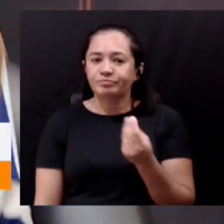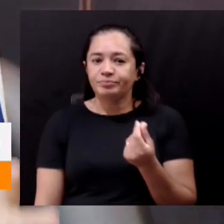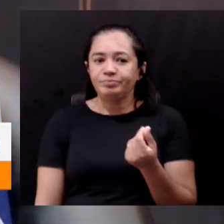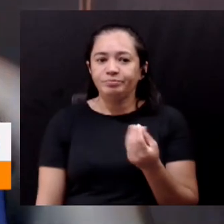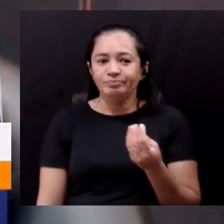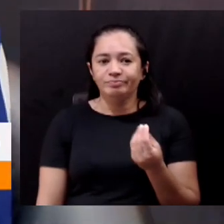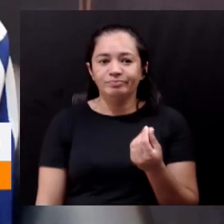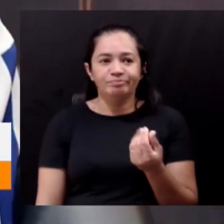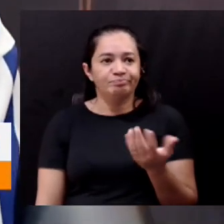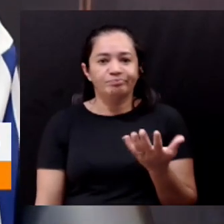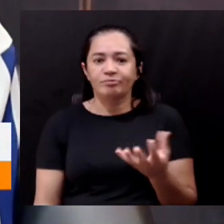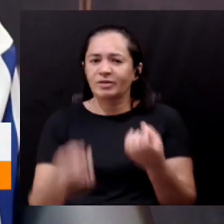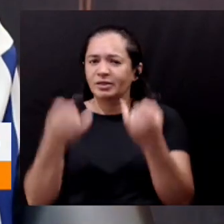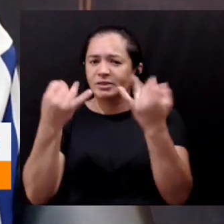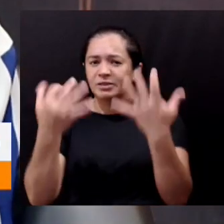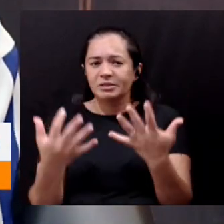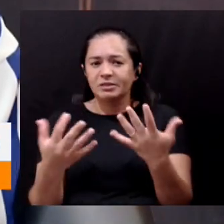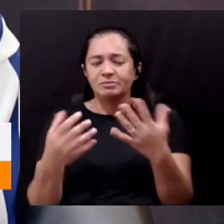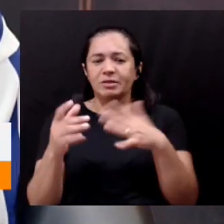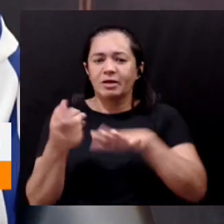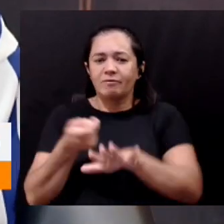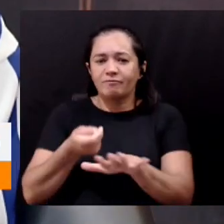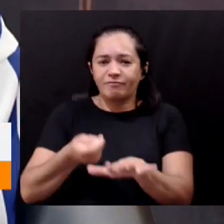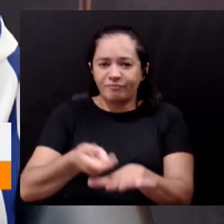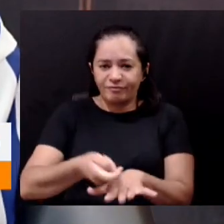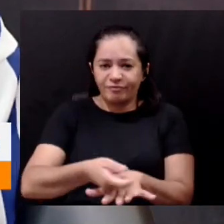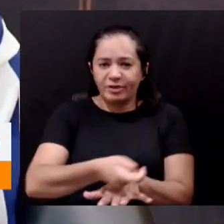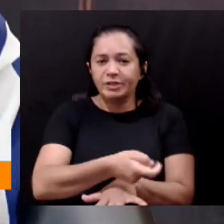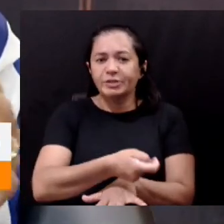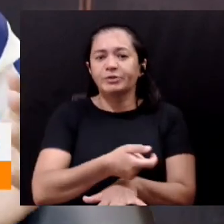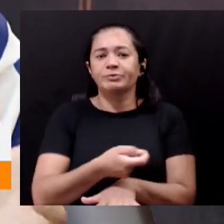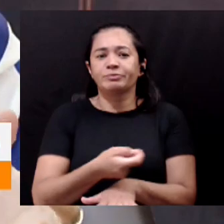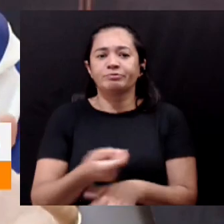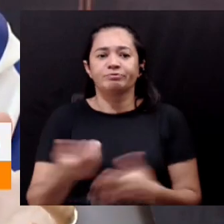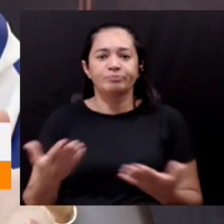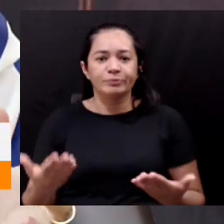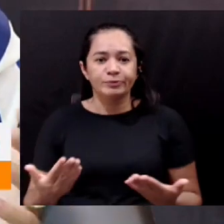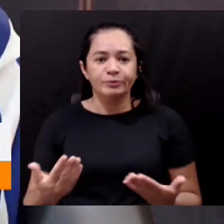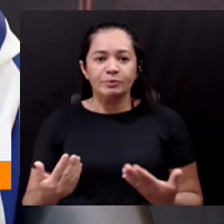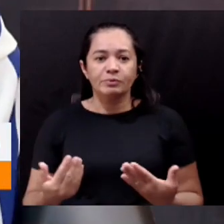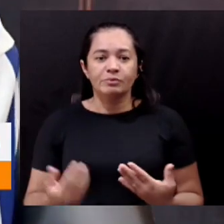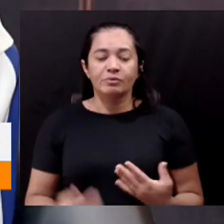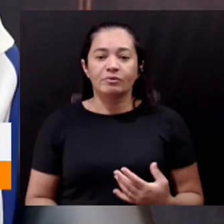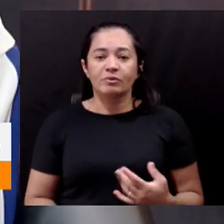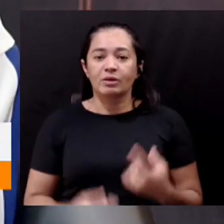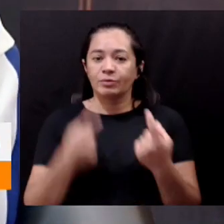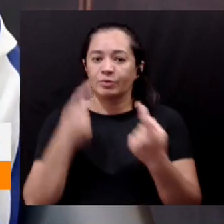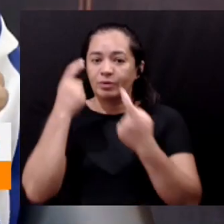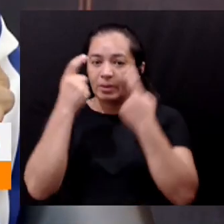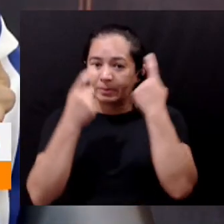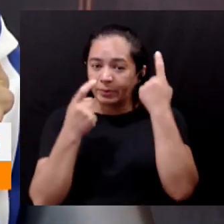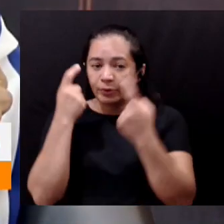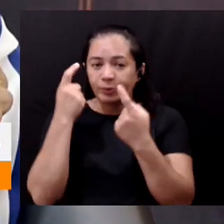faladas fake news ou situações Uhum. então assim, é muito preocupante, porque